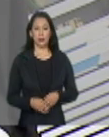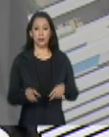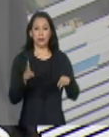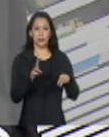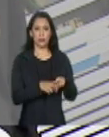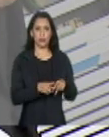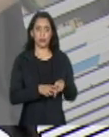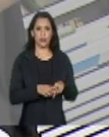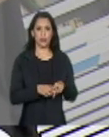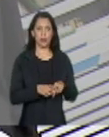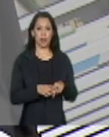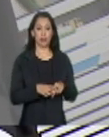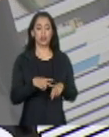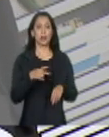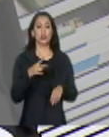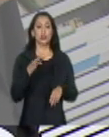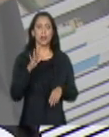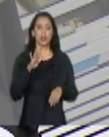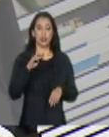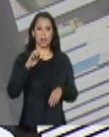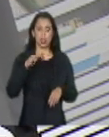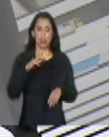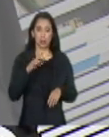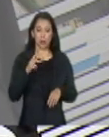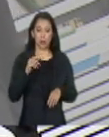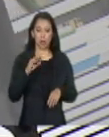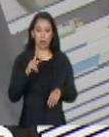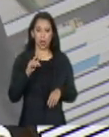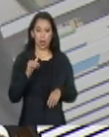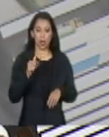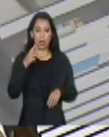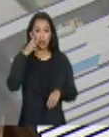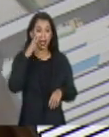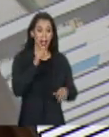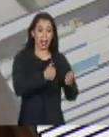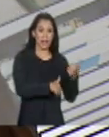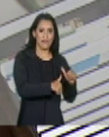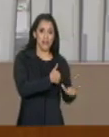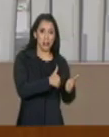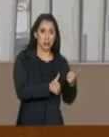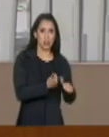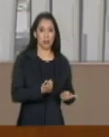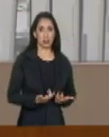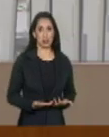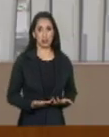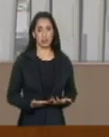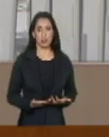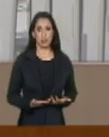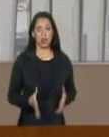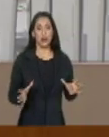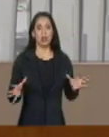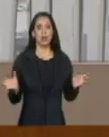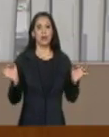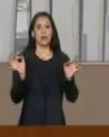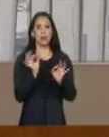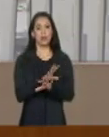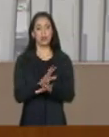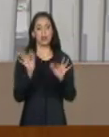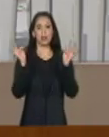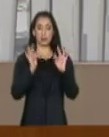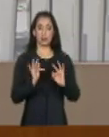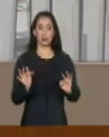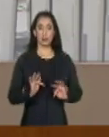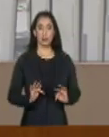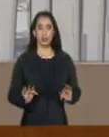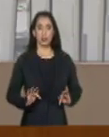temporária, que é a antiga prisão para averiguação. Uhum. Conclusão, para a felicidade